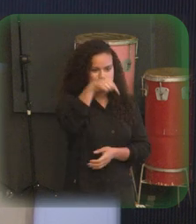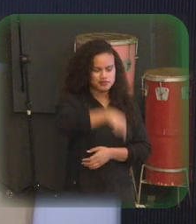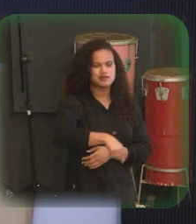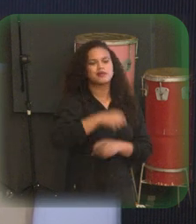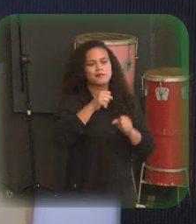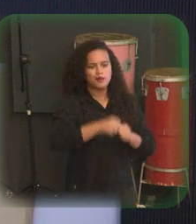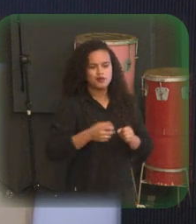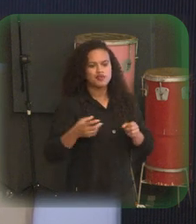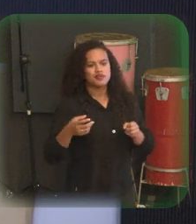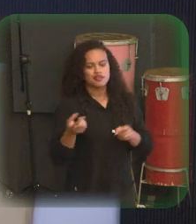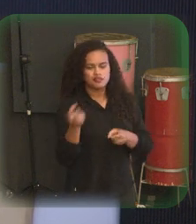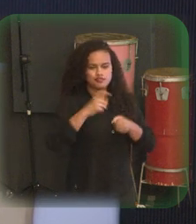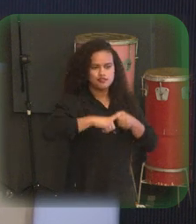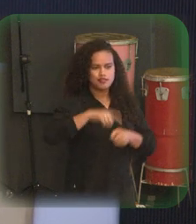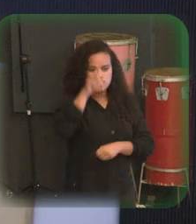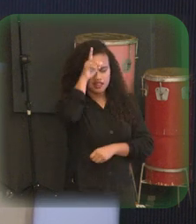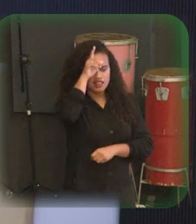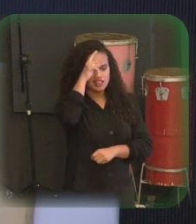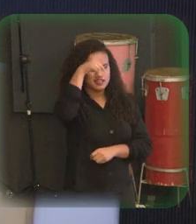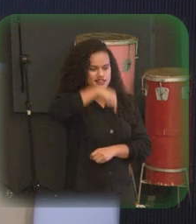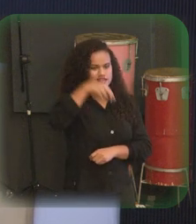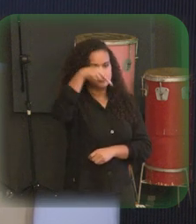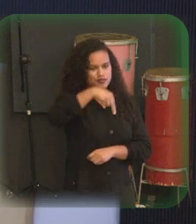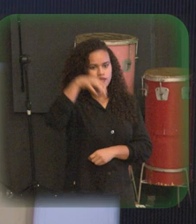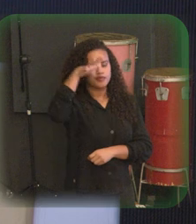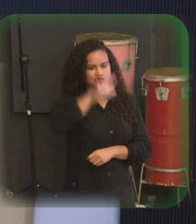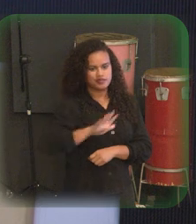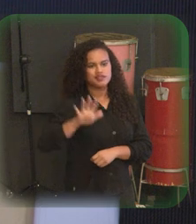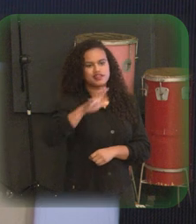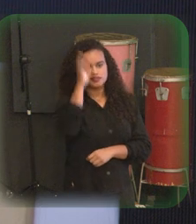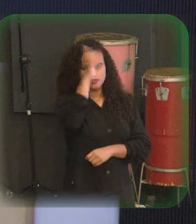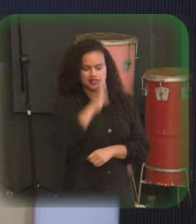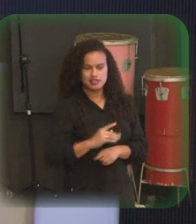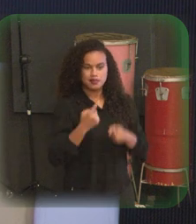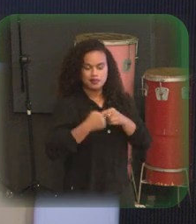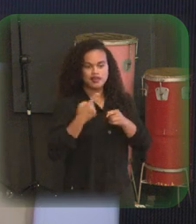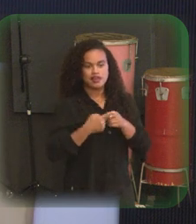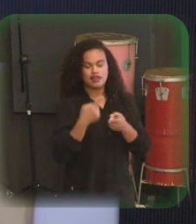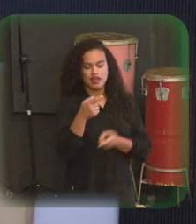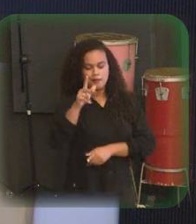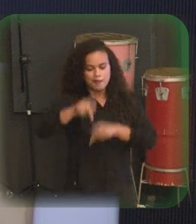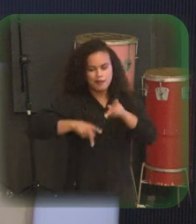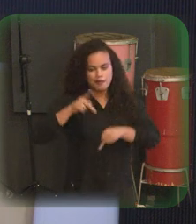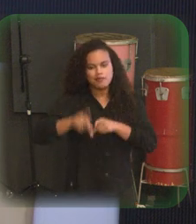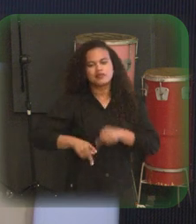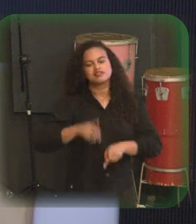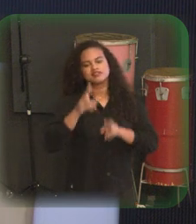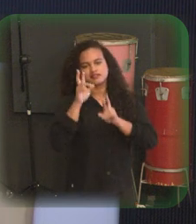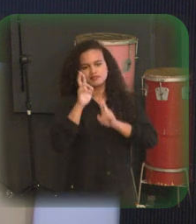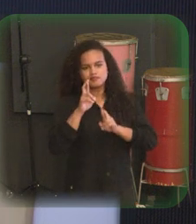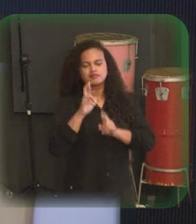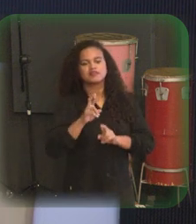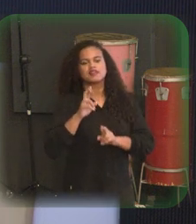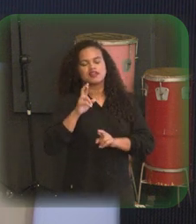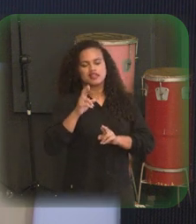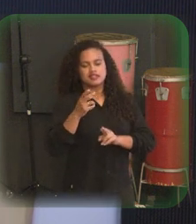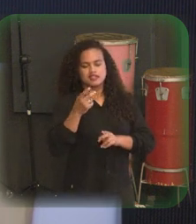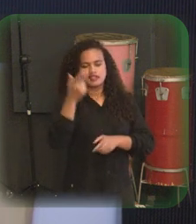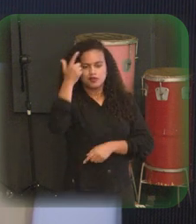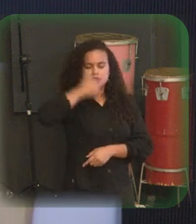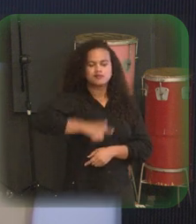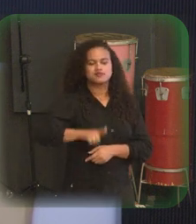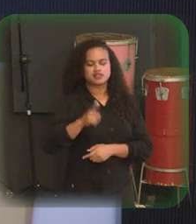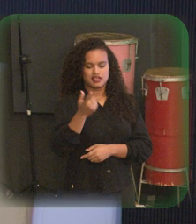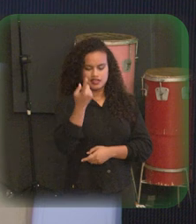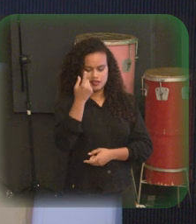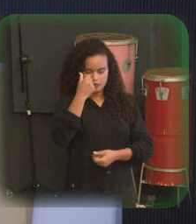brasileiro, porque nós temos uma força de trabalho gigantesca, um povo resiliente, com uma capacidade incrível de se reinventar, com